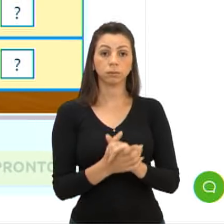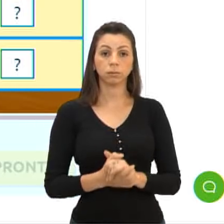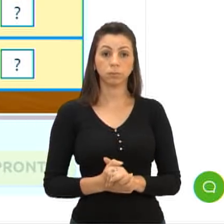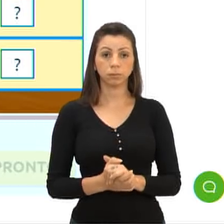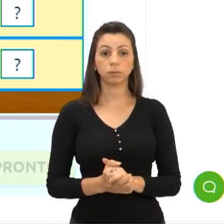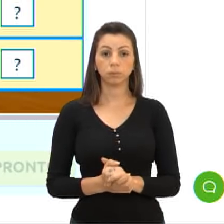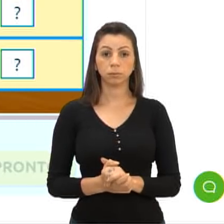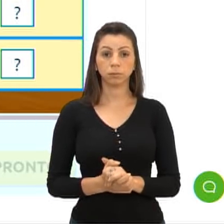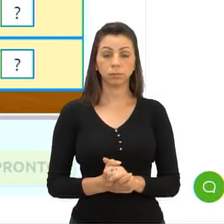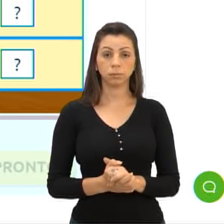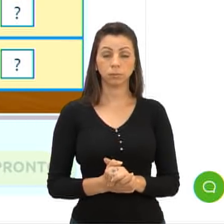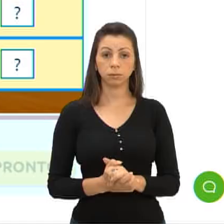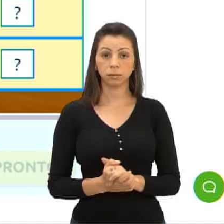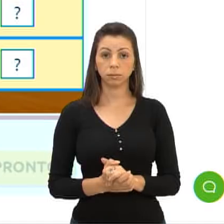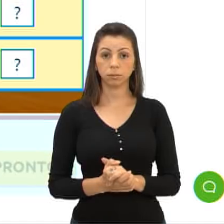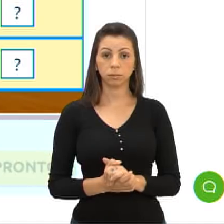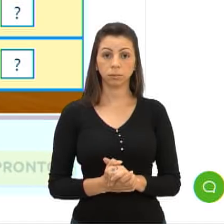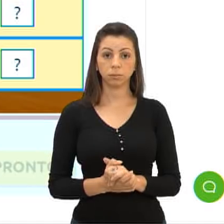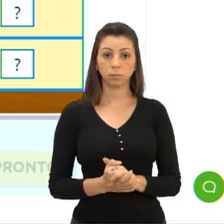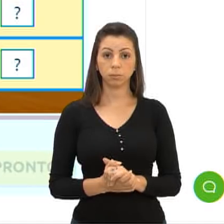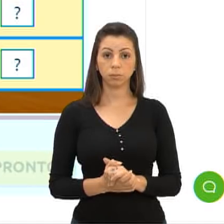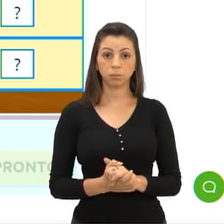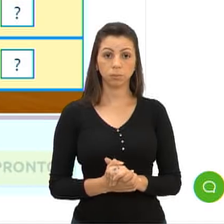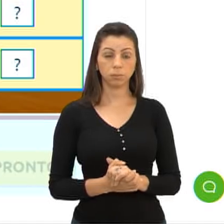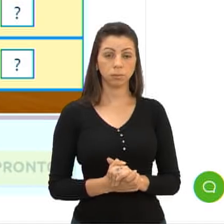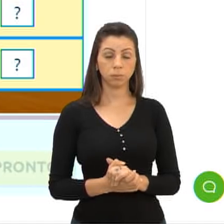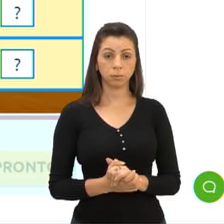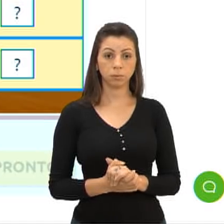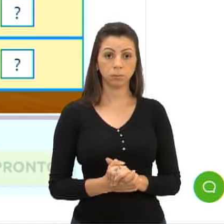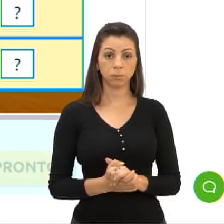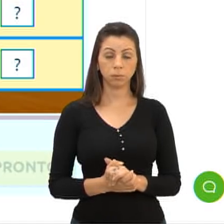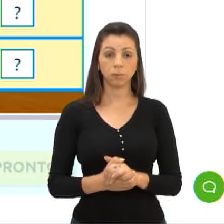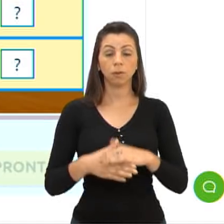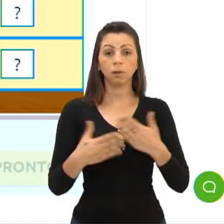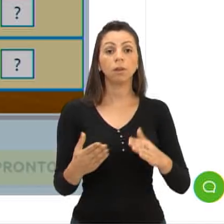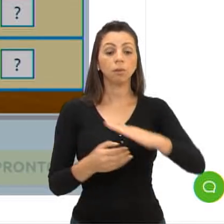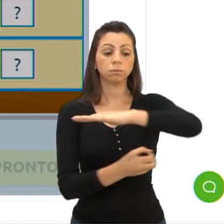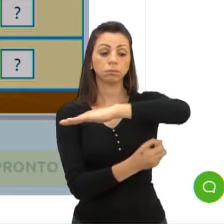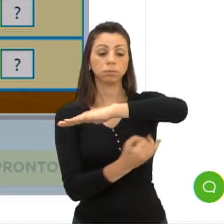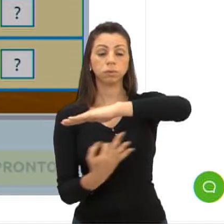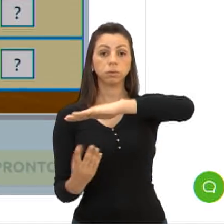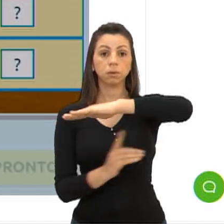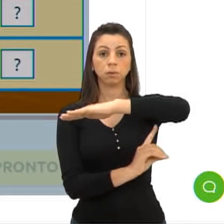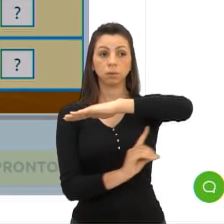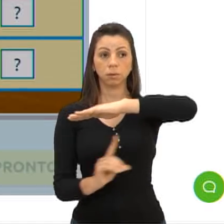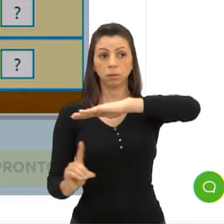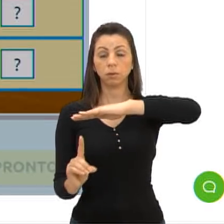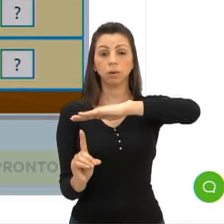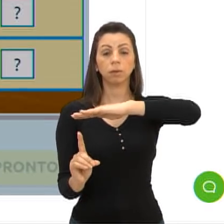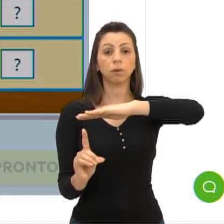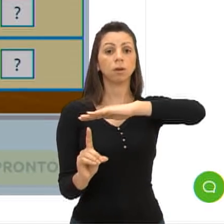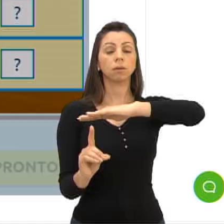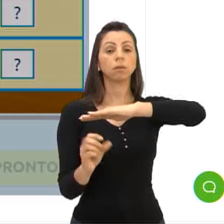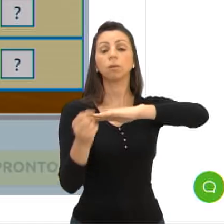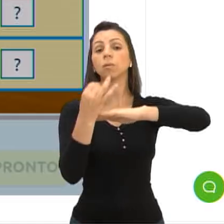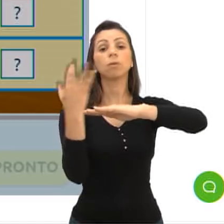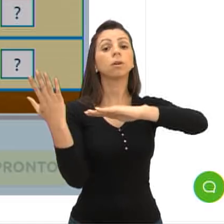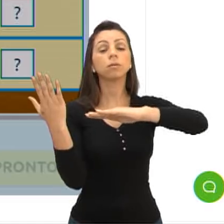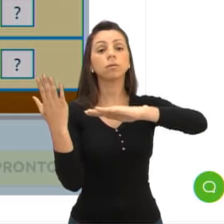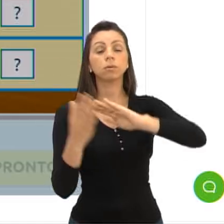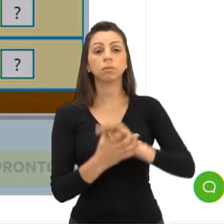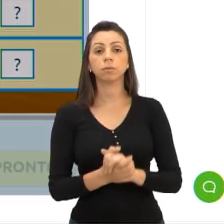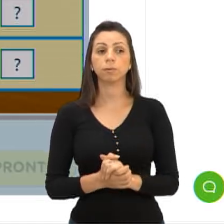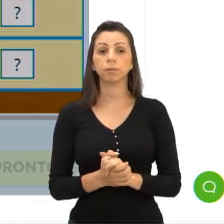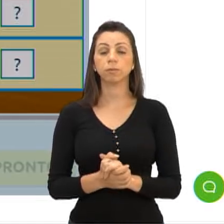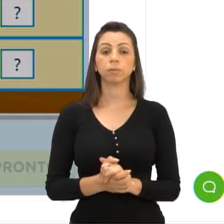parte inferior do denominador, você vai preencher informando